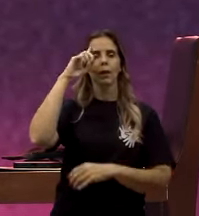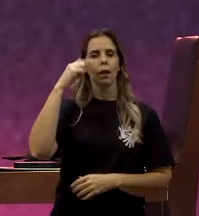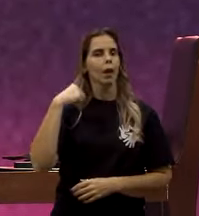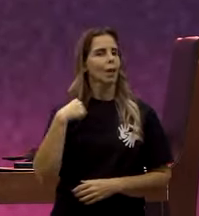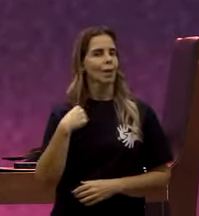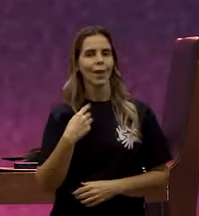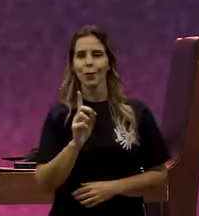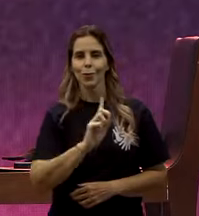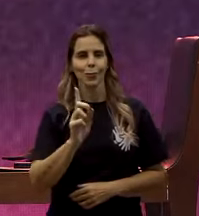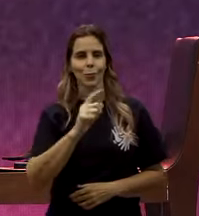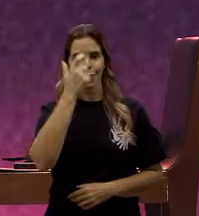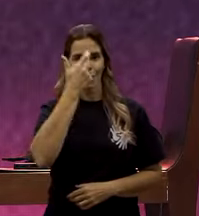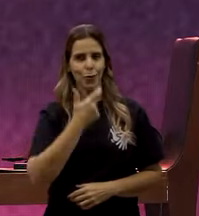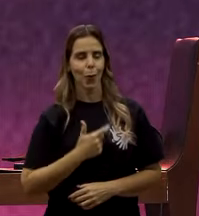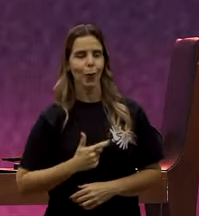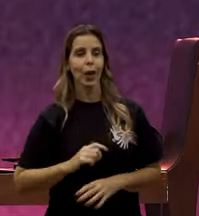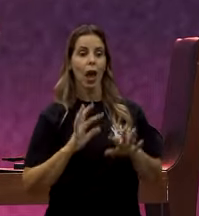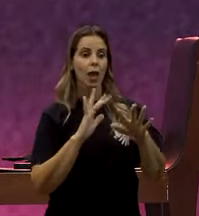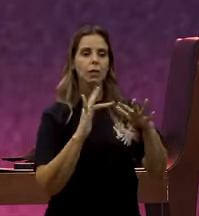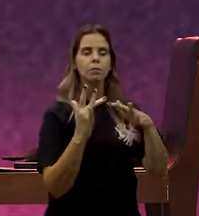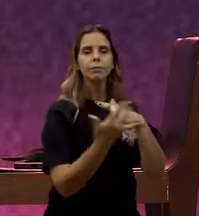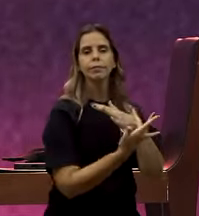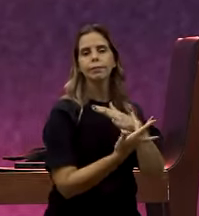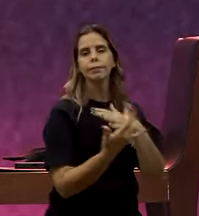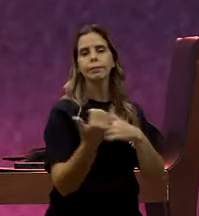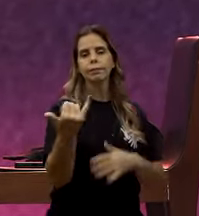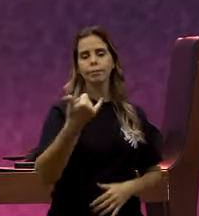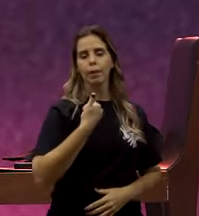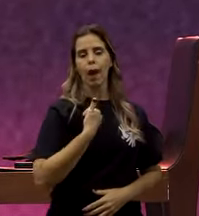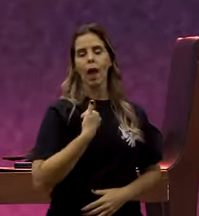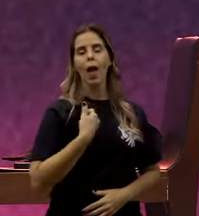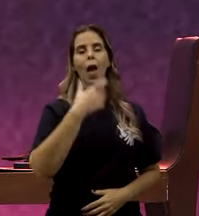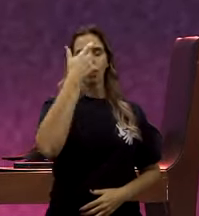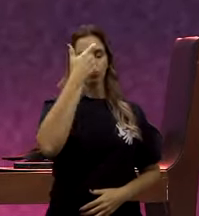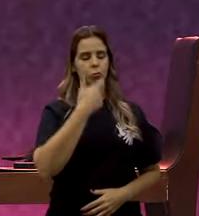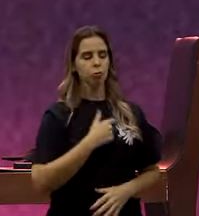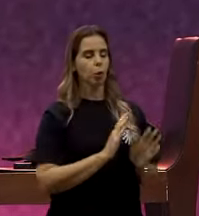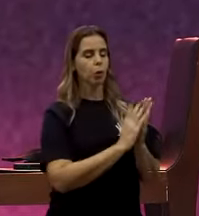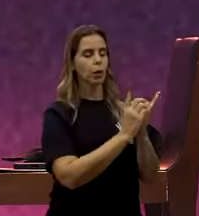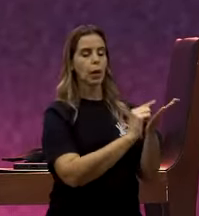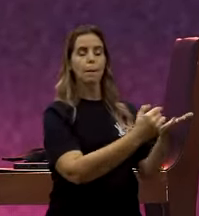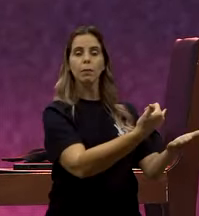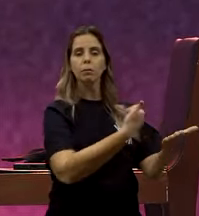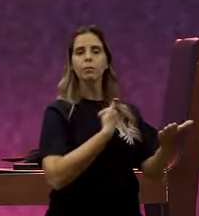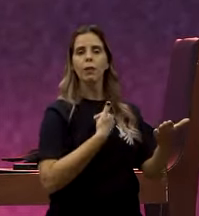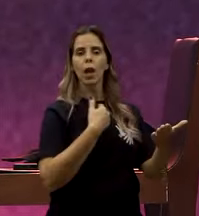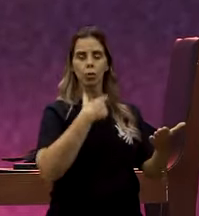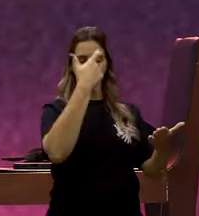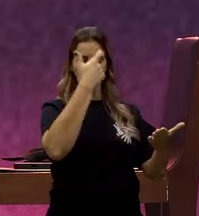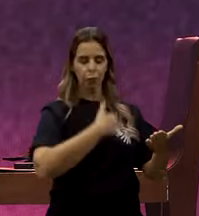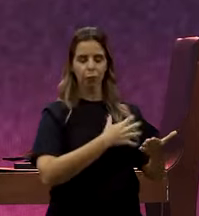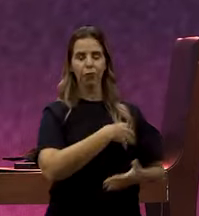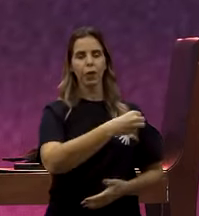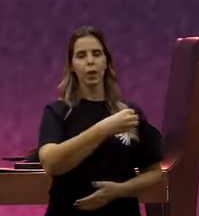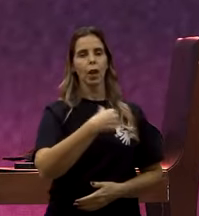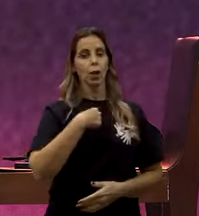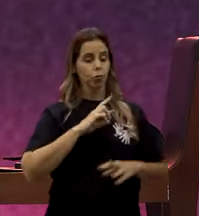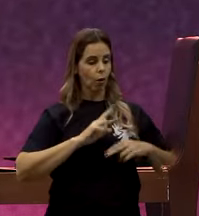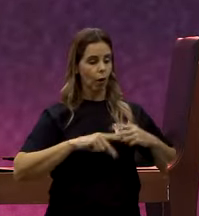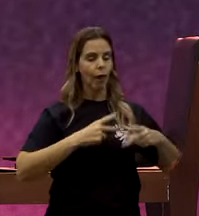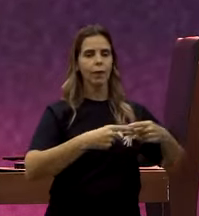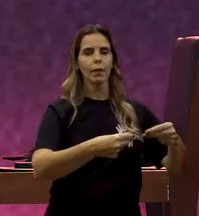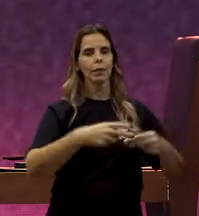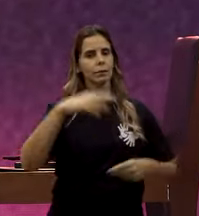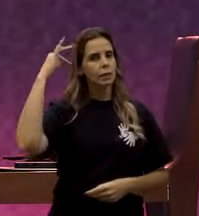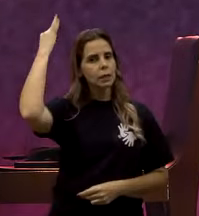que a mídia diz eu não sou o que fizeram comigo eu sou o que a Bíblia diz que eu sou sou filho sou herdeiro sou santo sou lavado